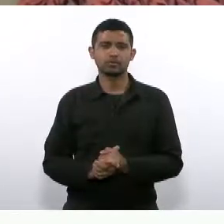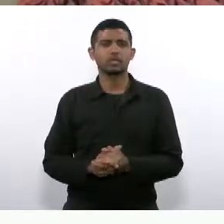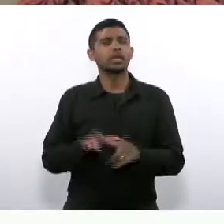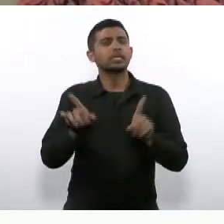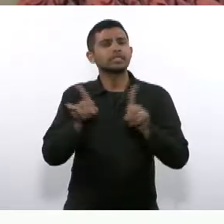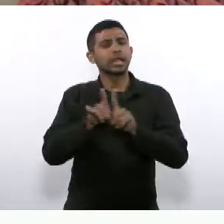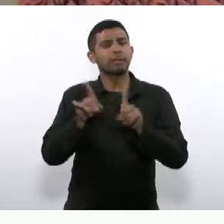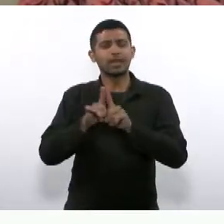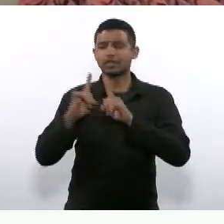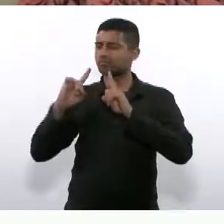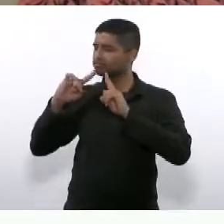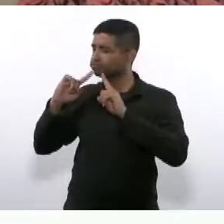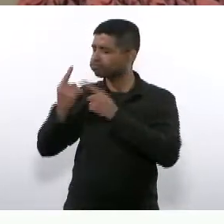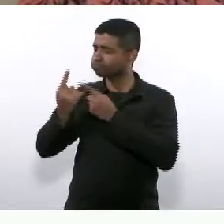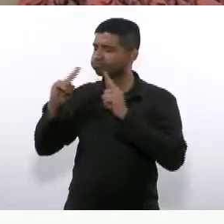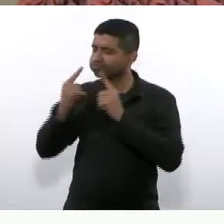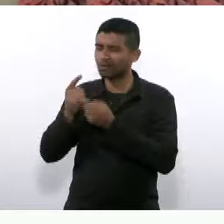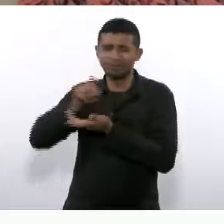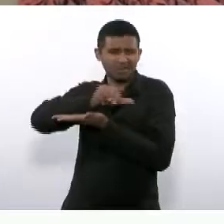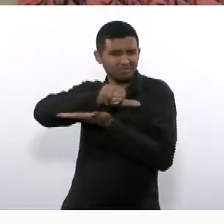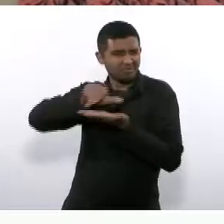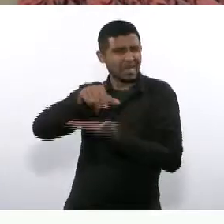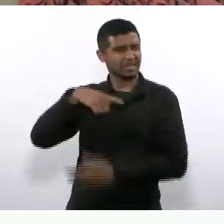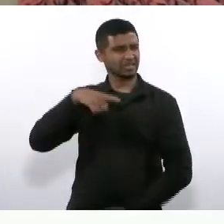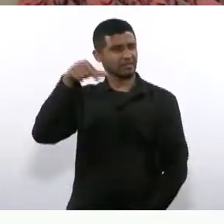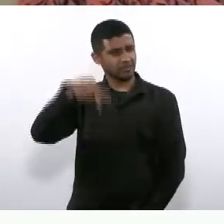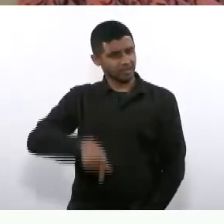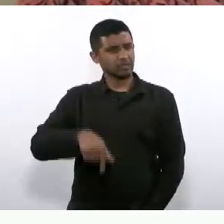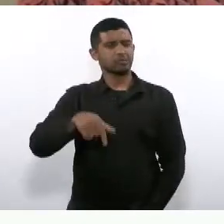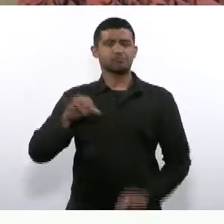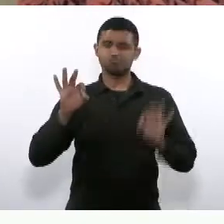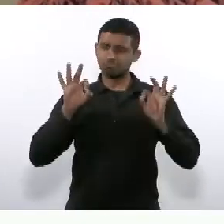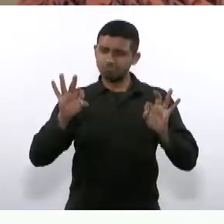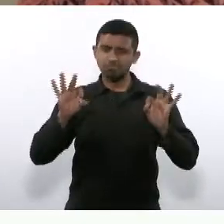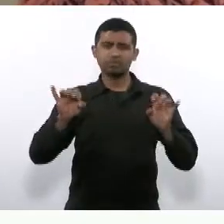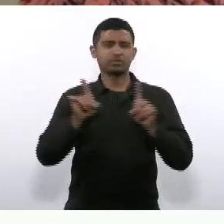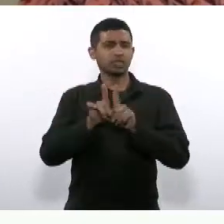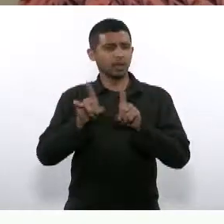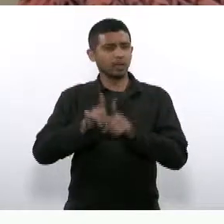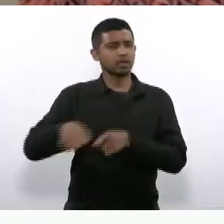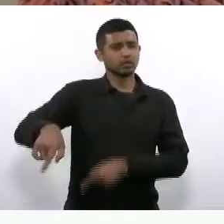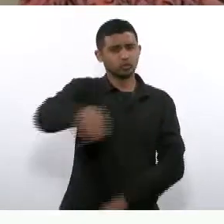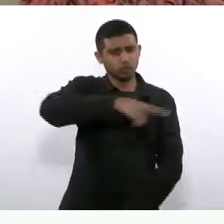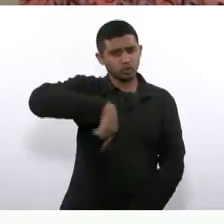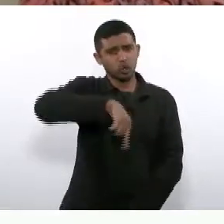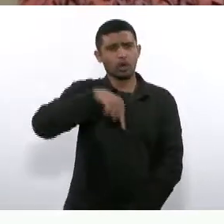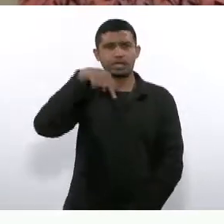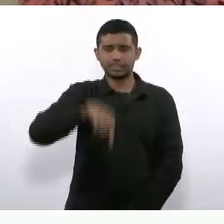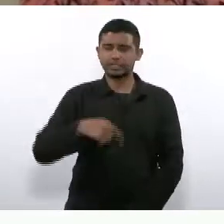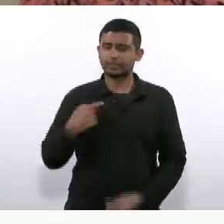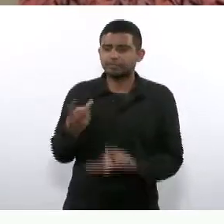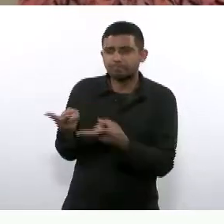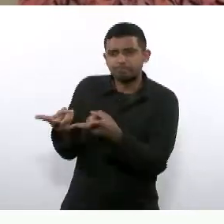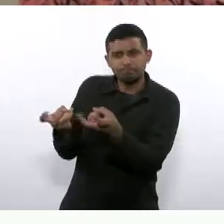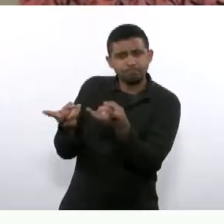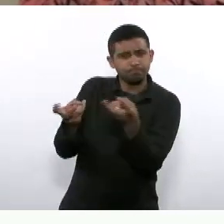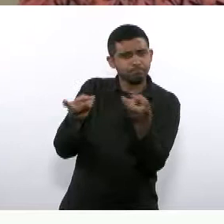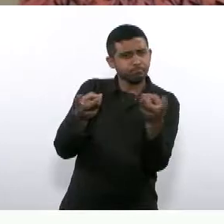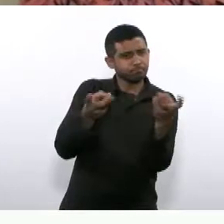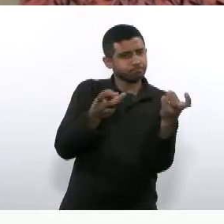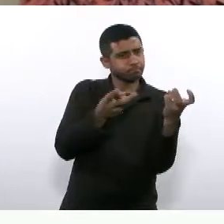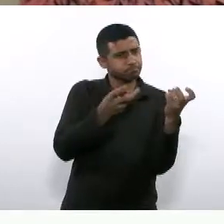as oitivas que tivemos, o quanto que nós tivemos uma percepção